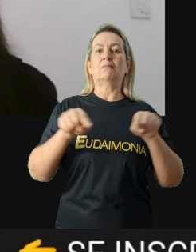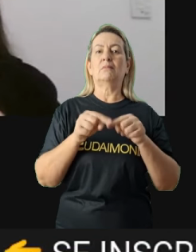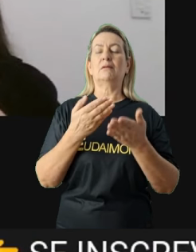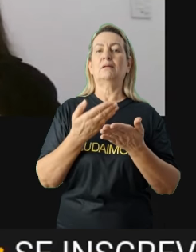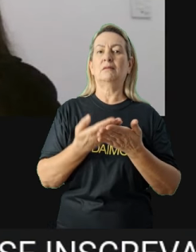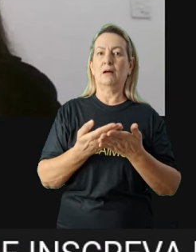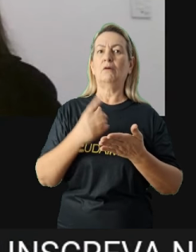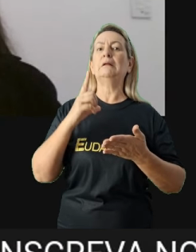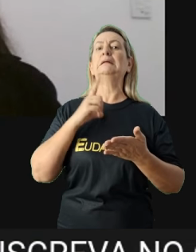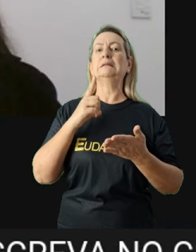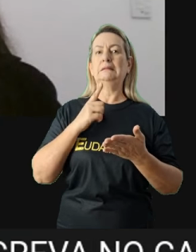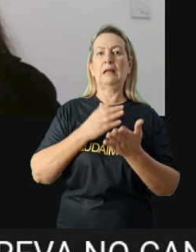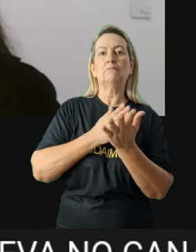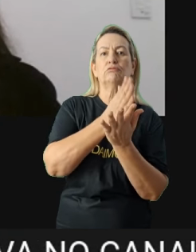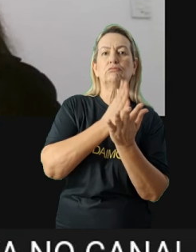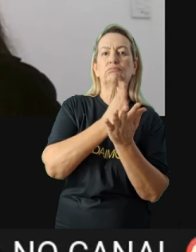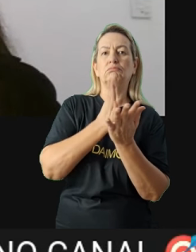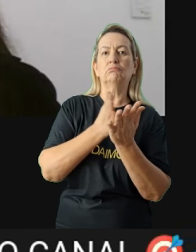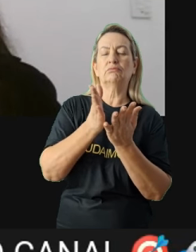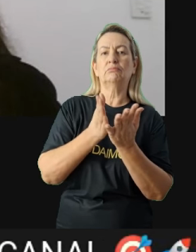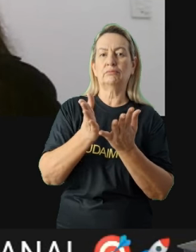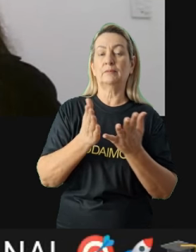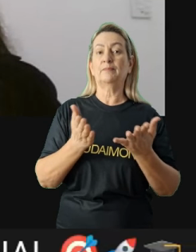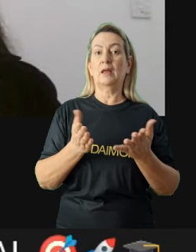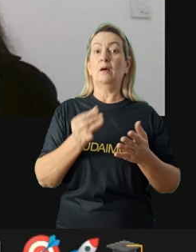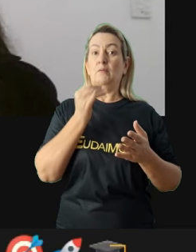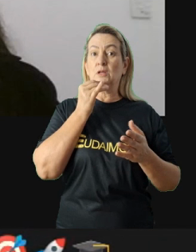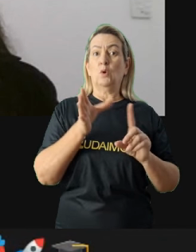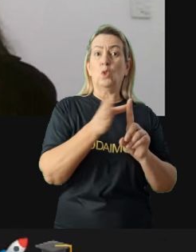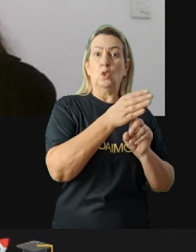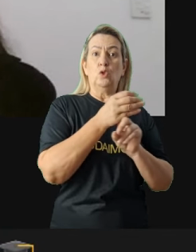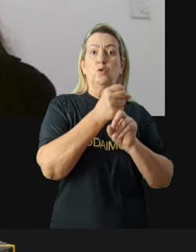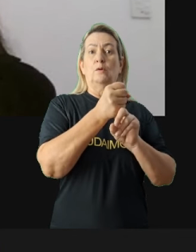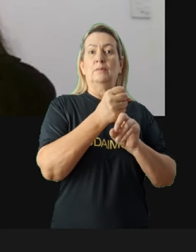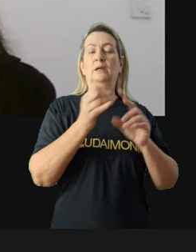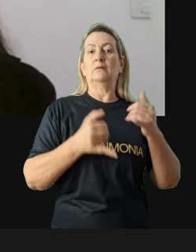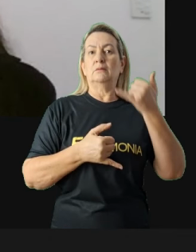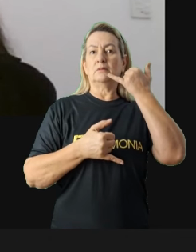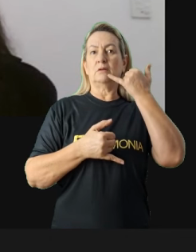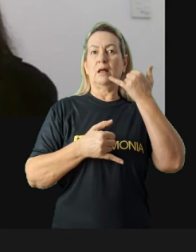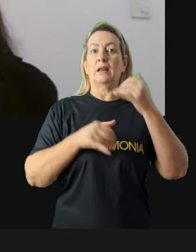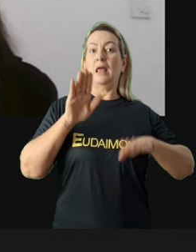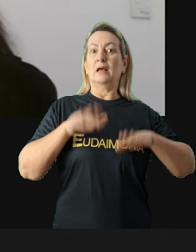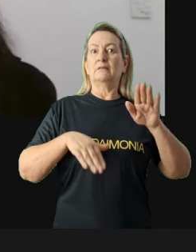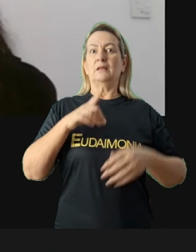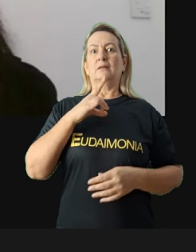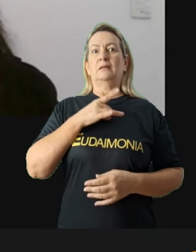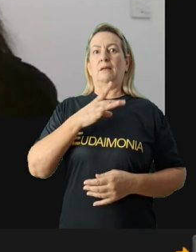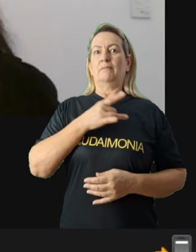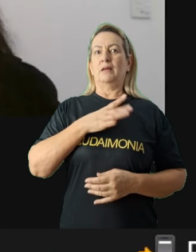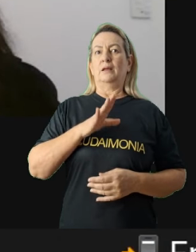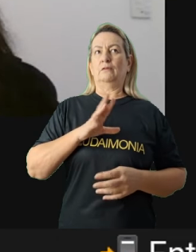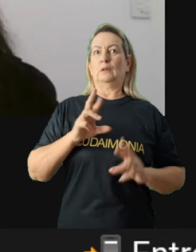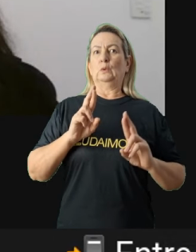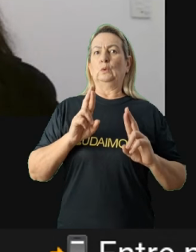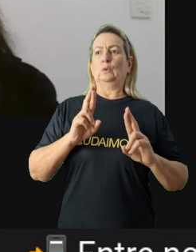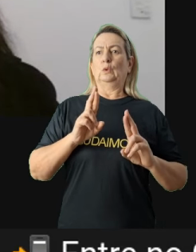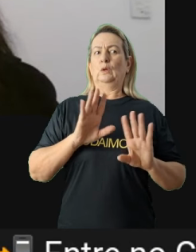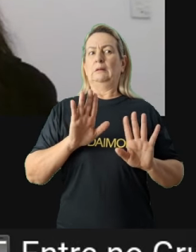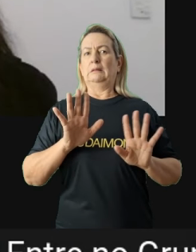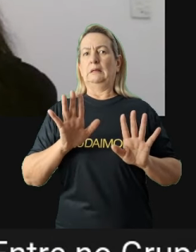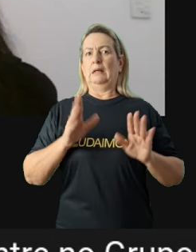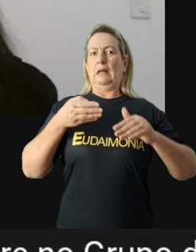caminho antes, né? E esse caminho tem medo. A gente domina muito, muito bem o celular e às vezes morre de